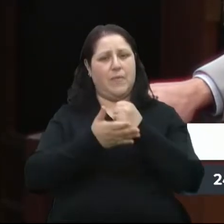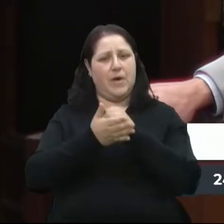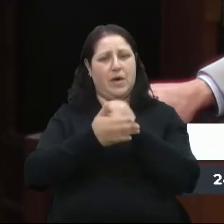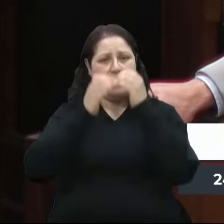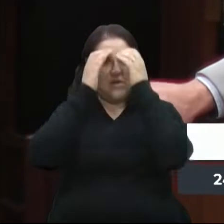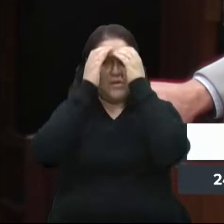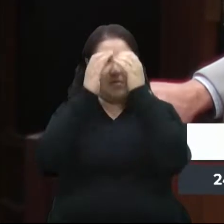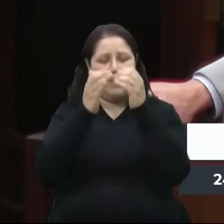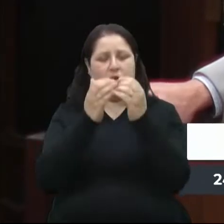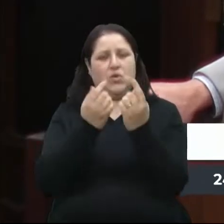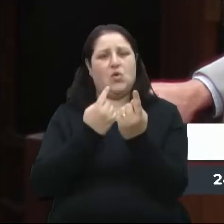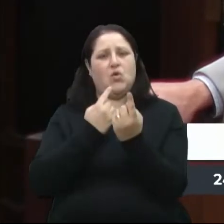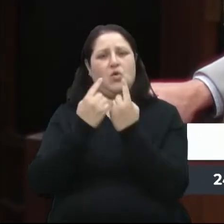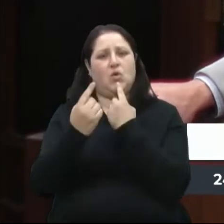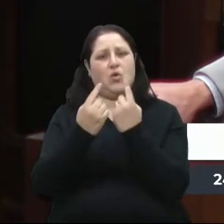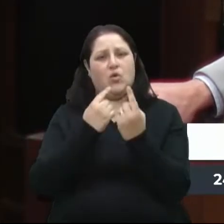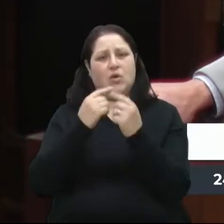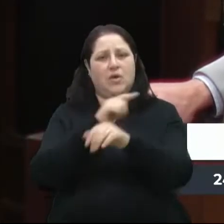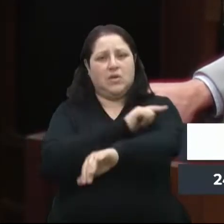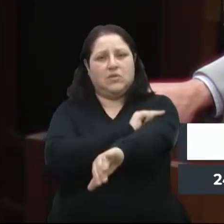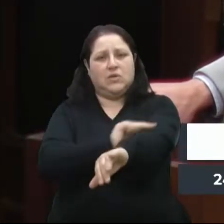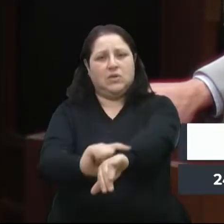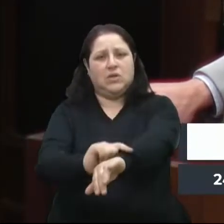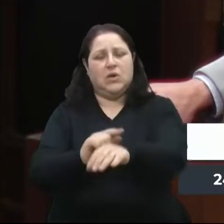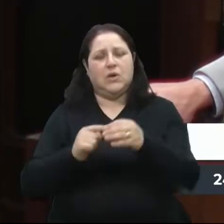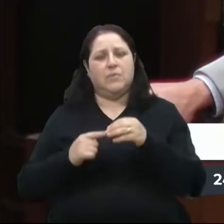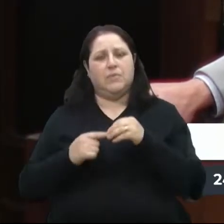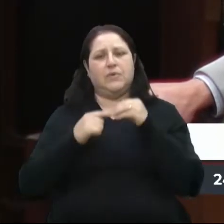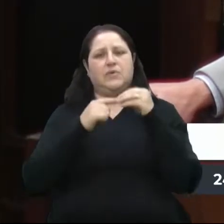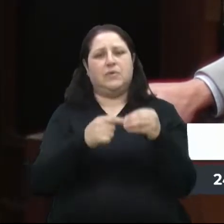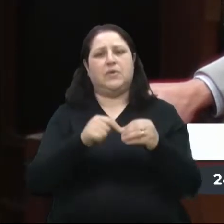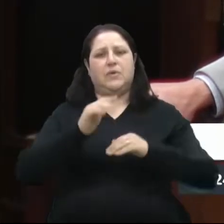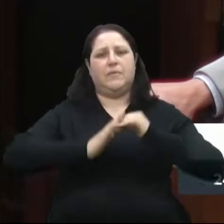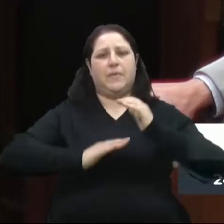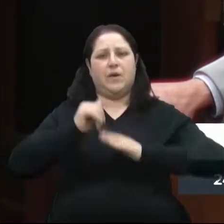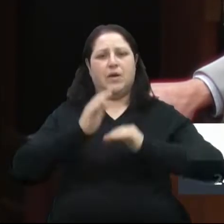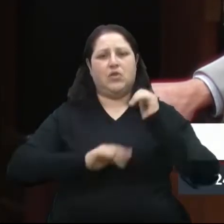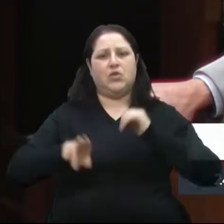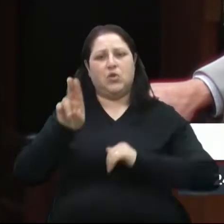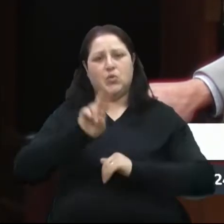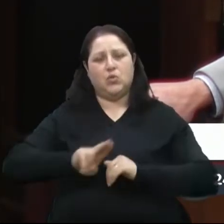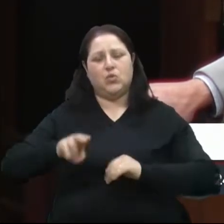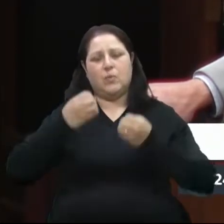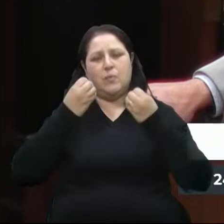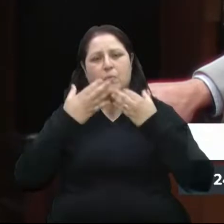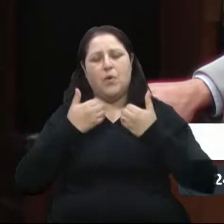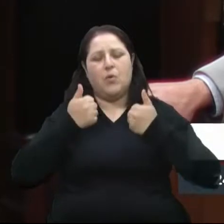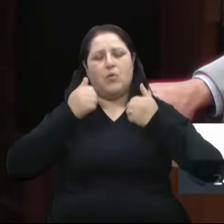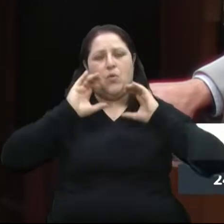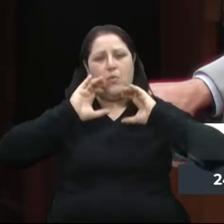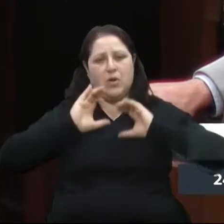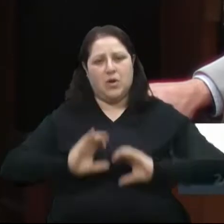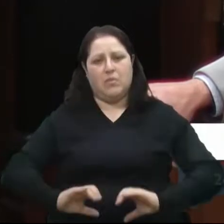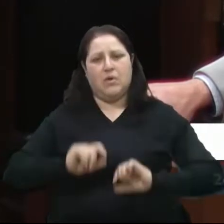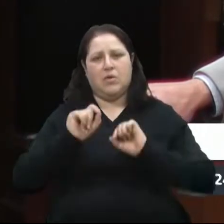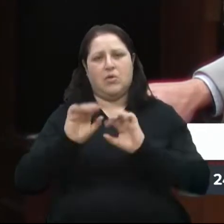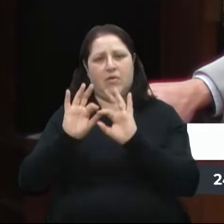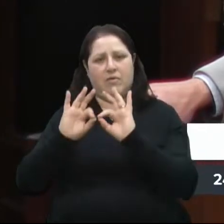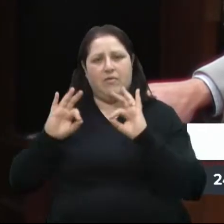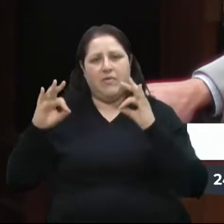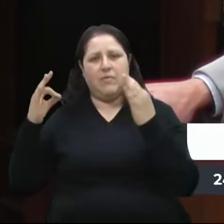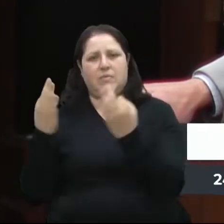diálogo, na educação e, principalmente, fazendo prática e uso das boas condutas, que é a família,